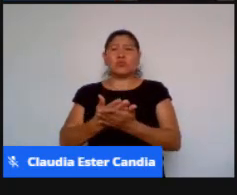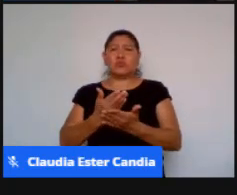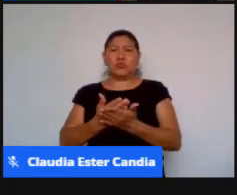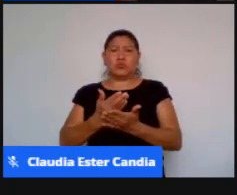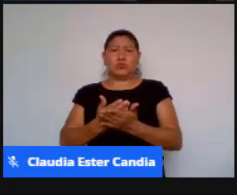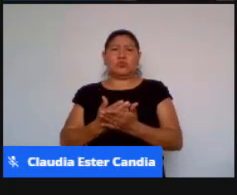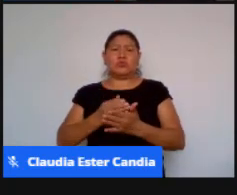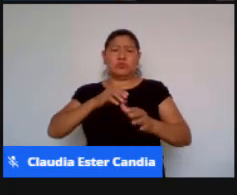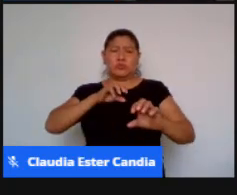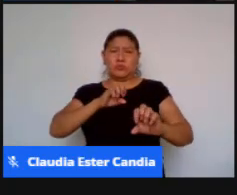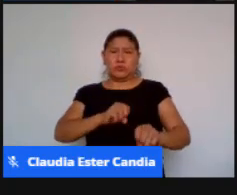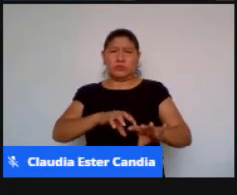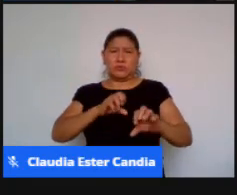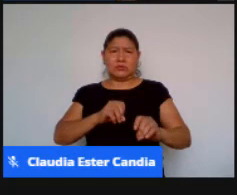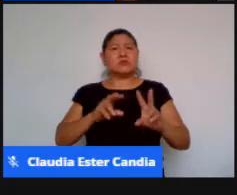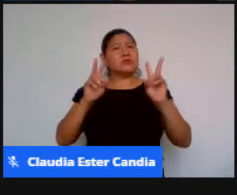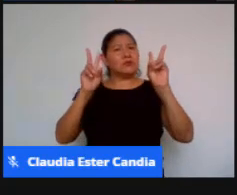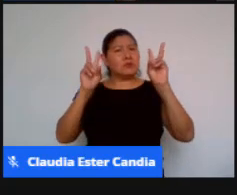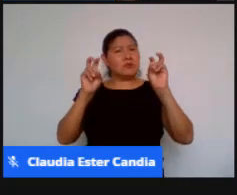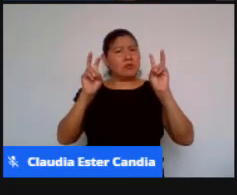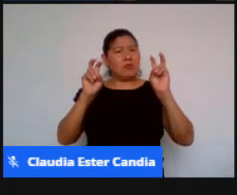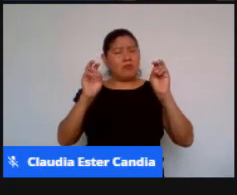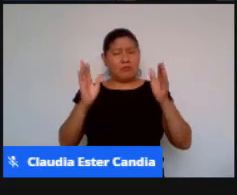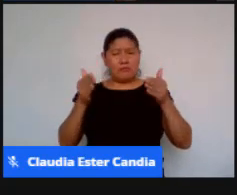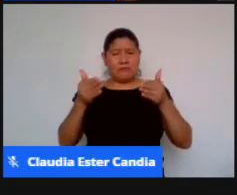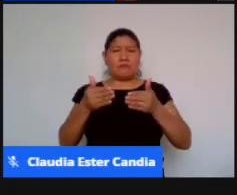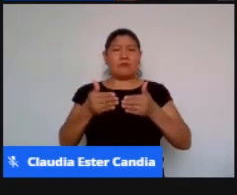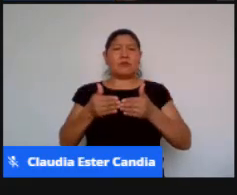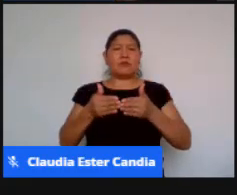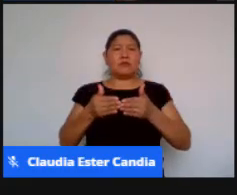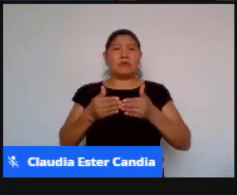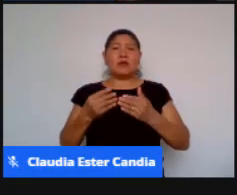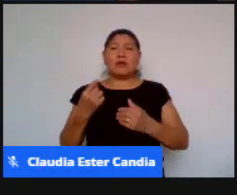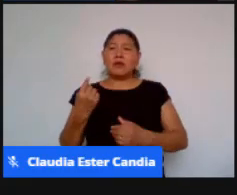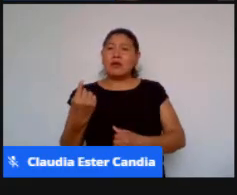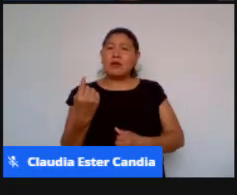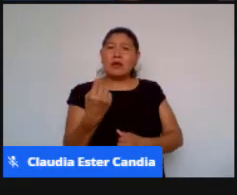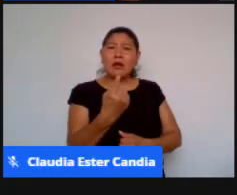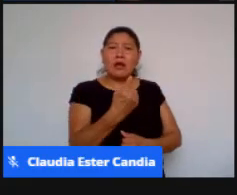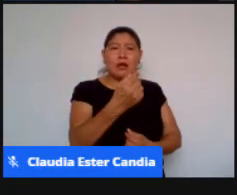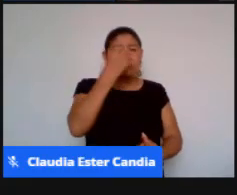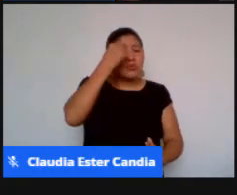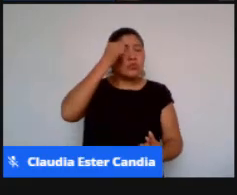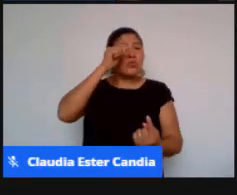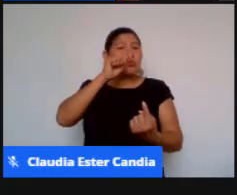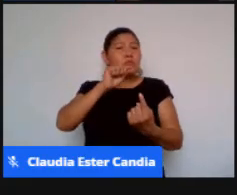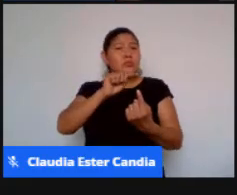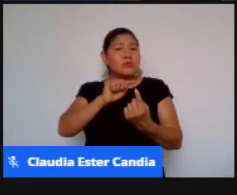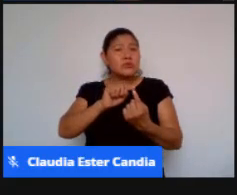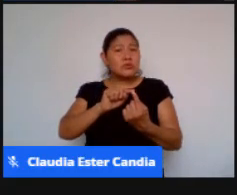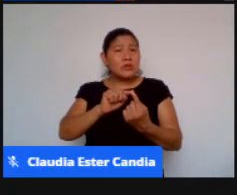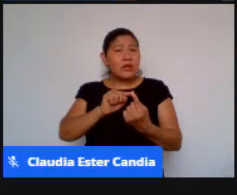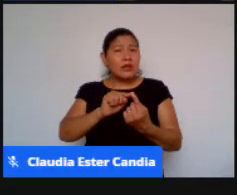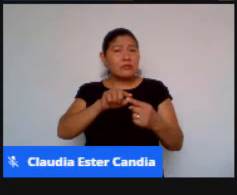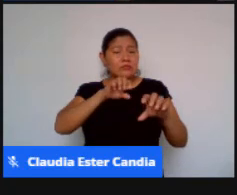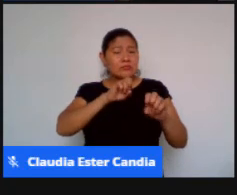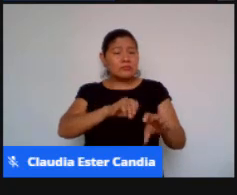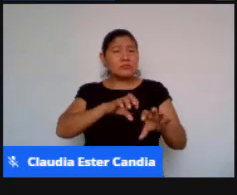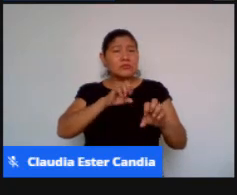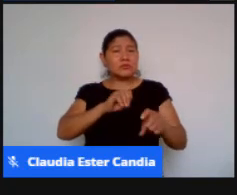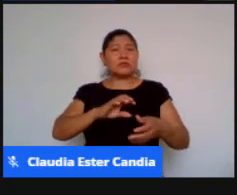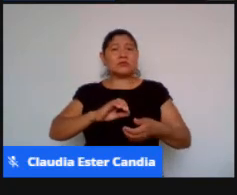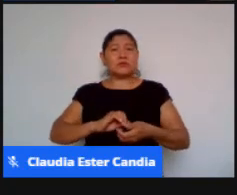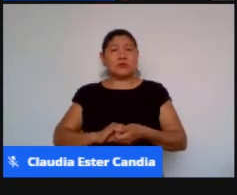essa unidade temática. Então, cada objeto de conhecimento, Pode, por favor, dar um clique, por